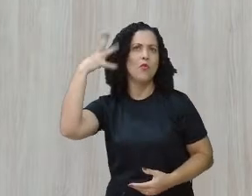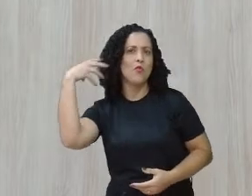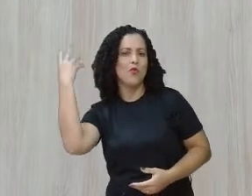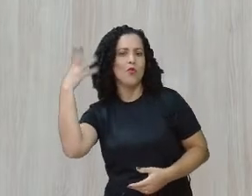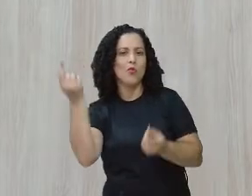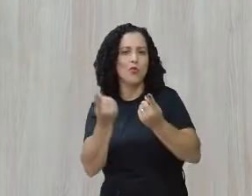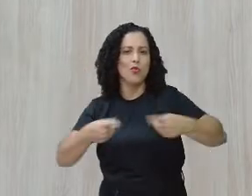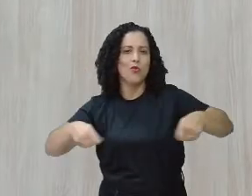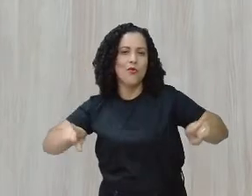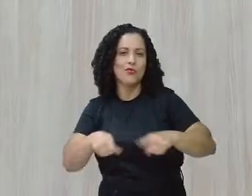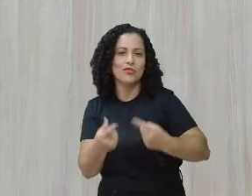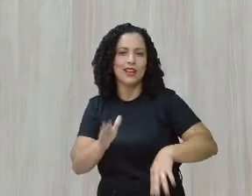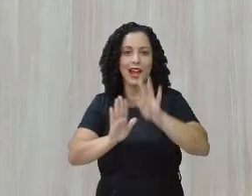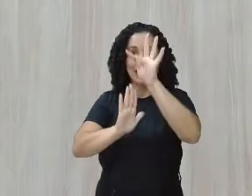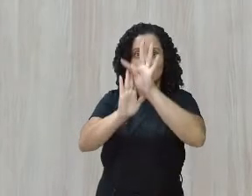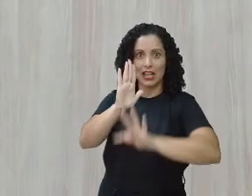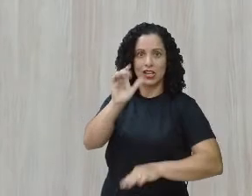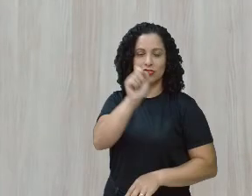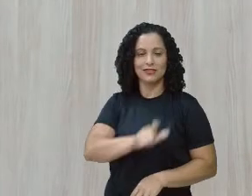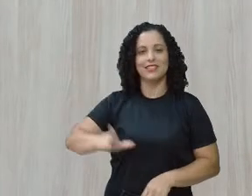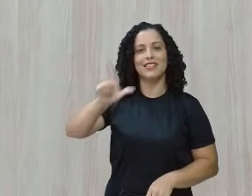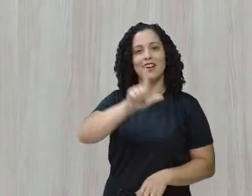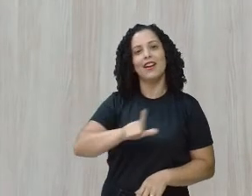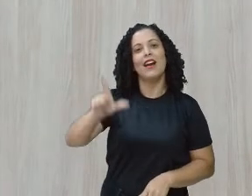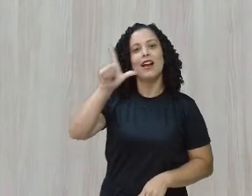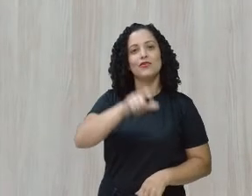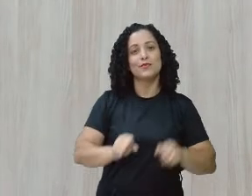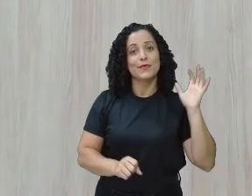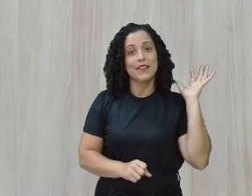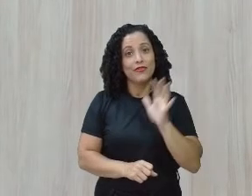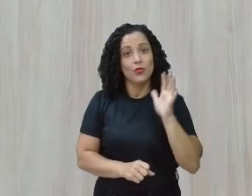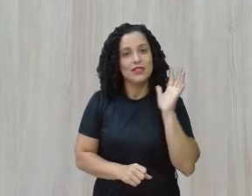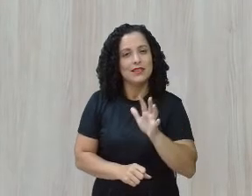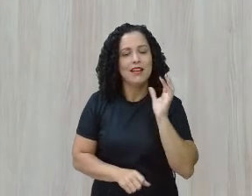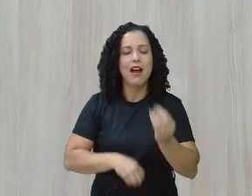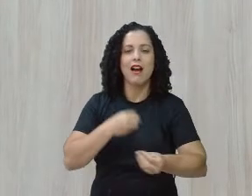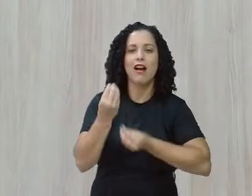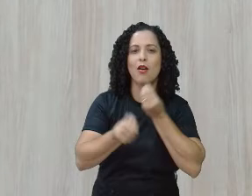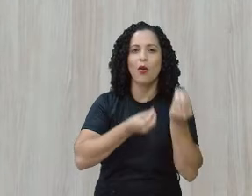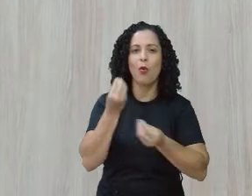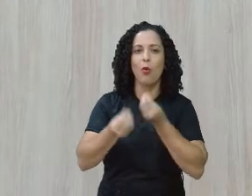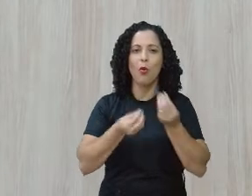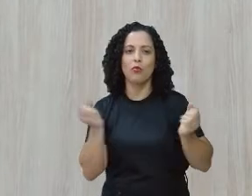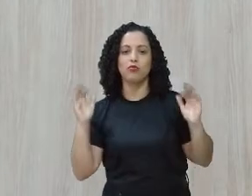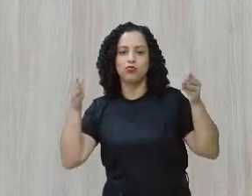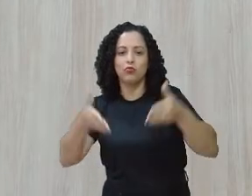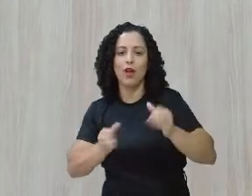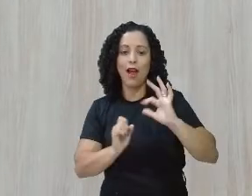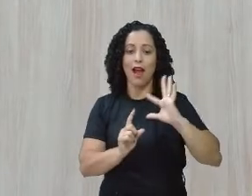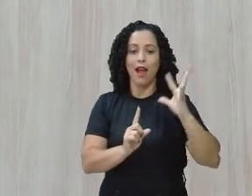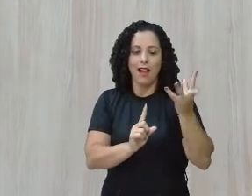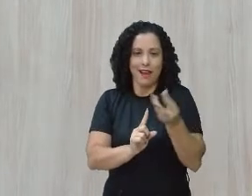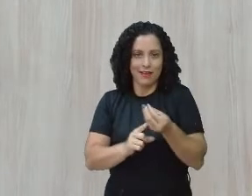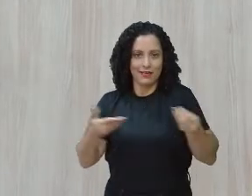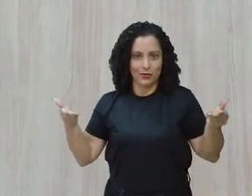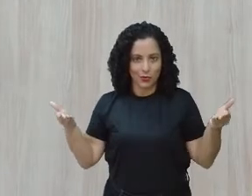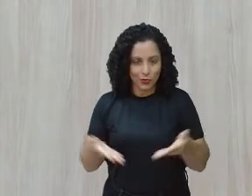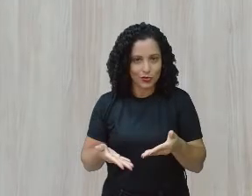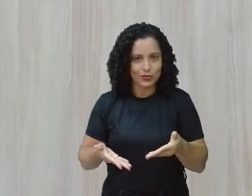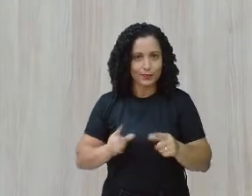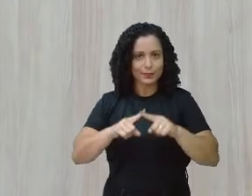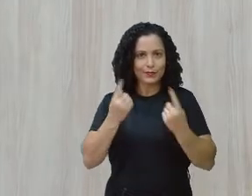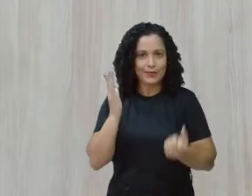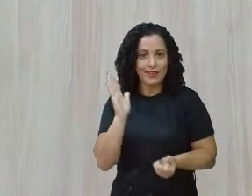ela influencia o nosso modo de abordar a arte também nos dias de hoje. Contudo, a sua